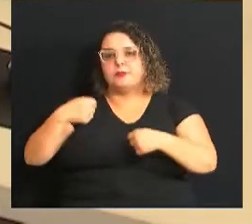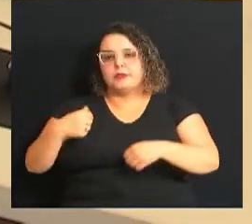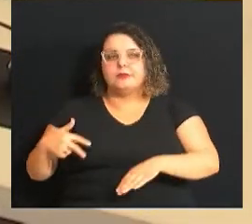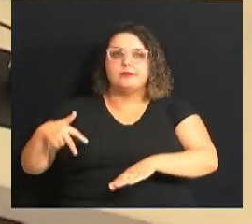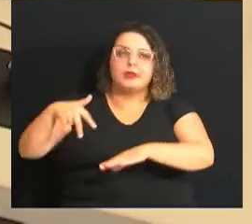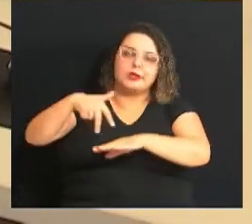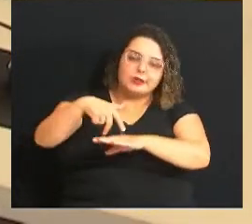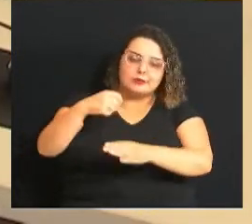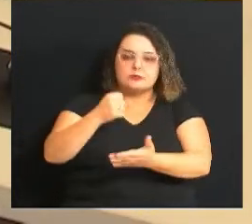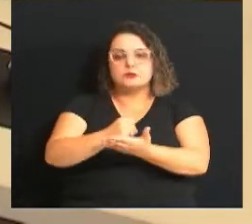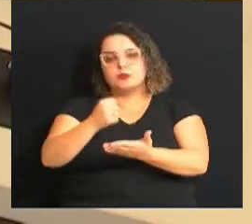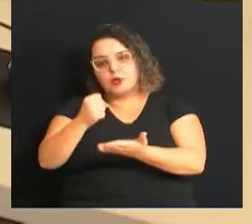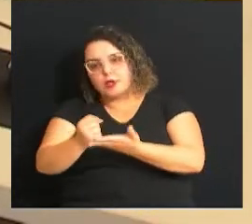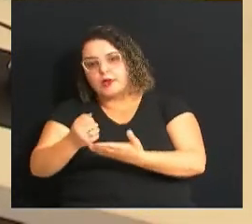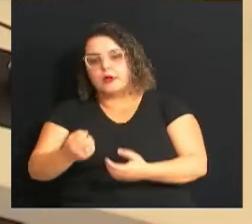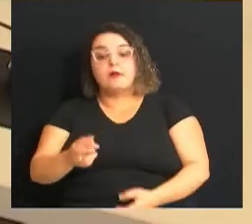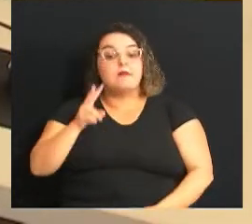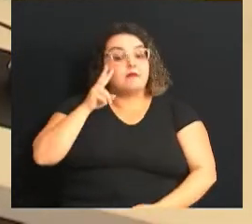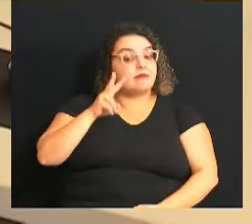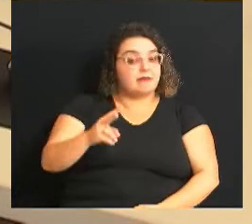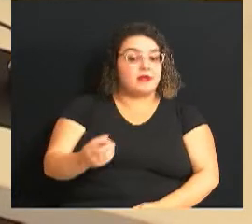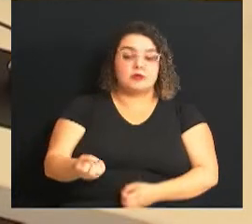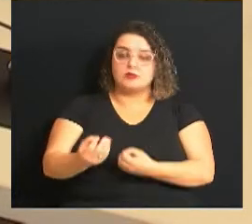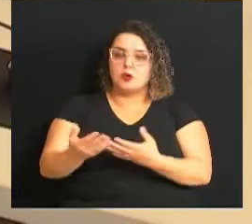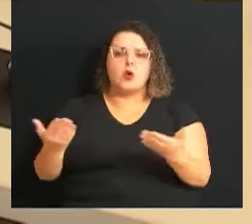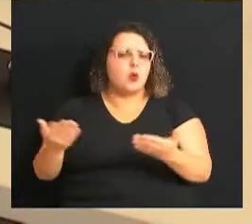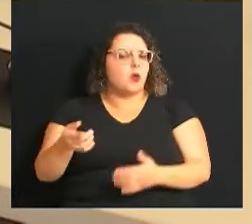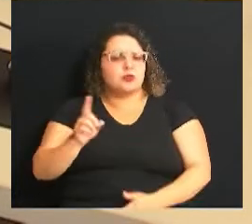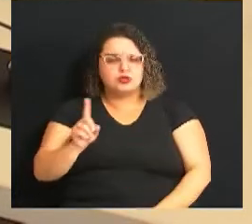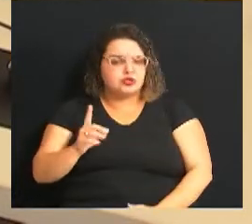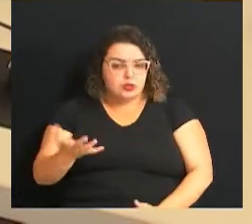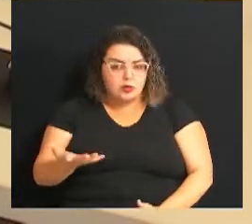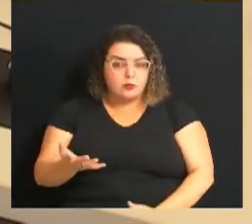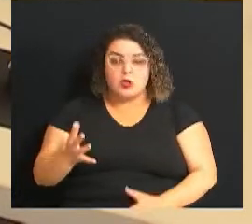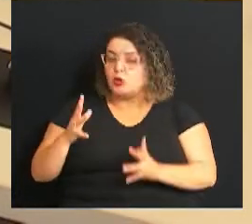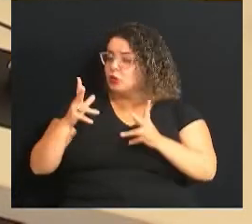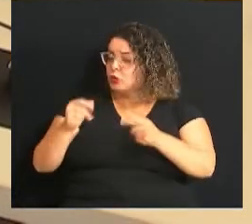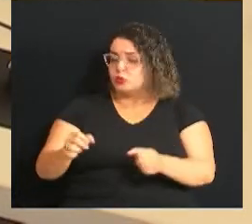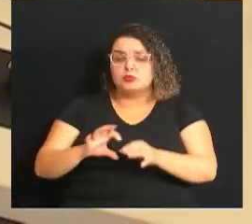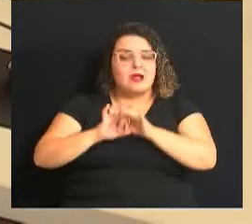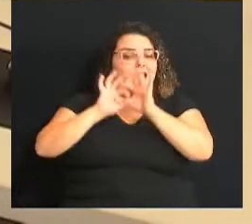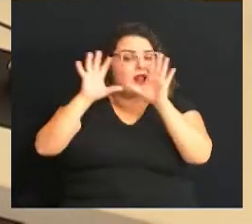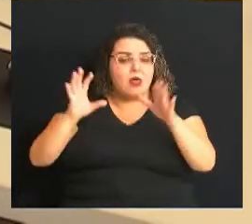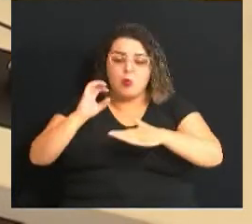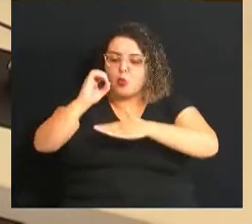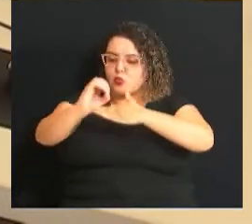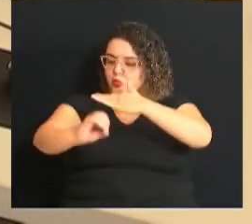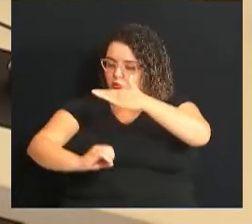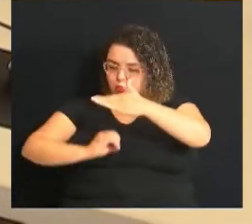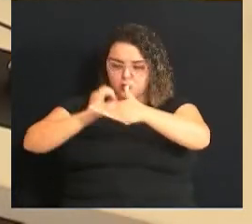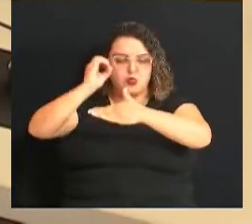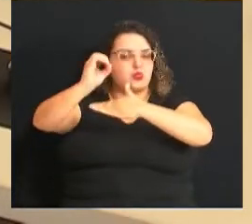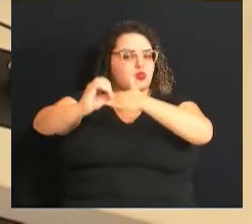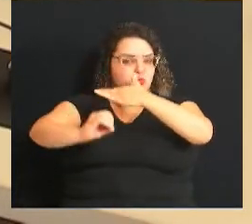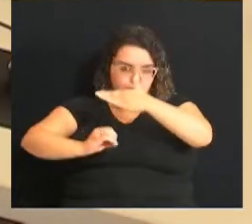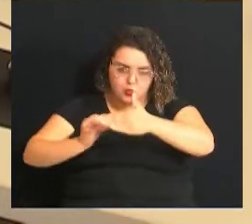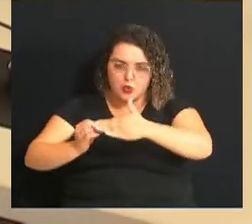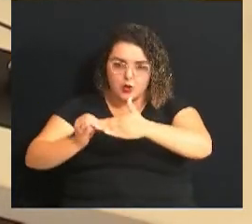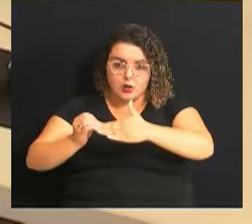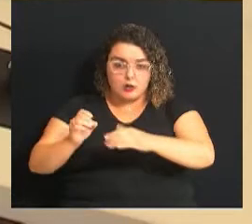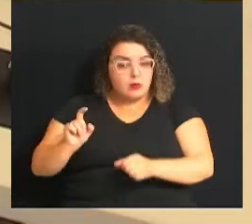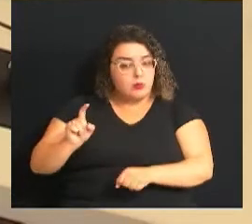eleitoral para poder acessar esses dados. Hoje em dia esses dados estão disponíveis 24 horas por dia a apenas um clique